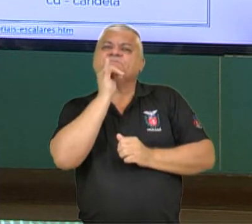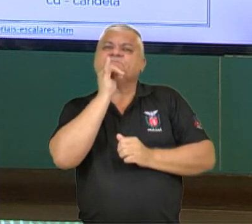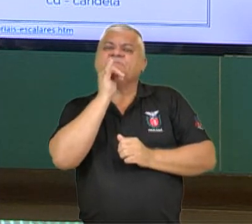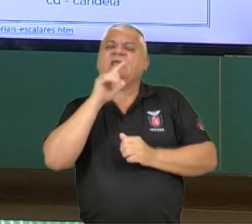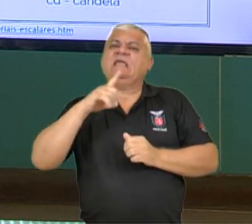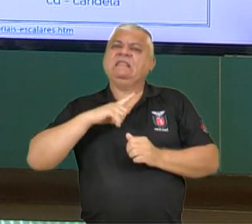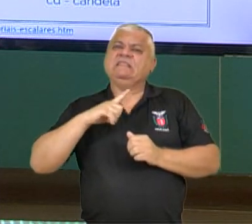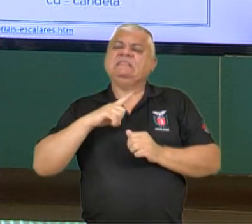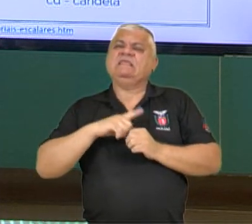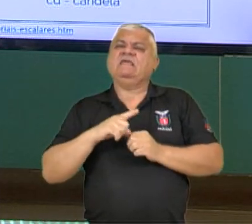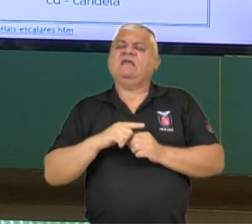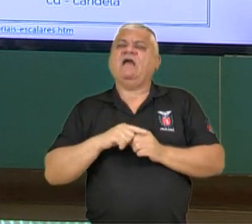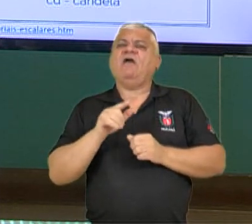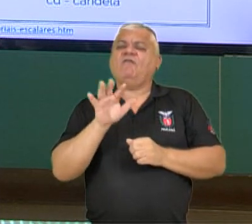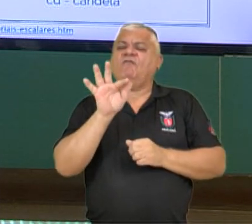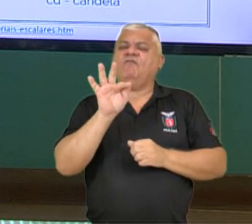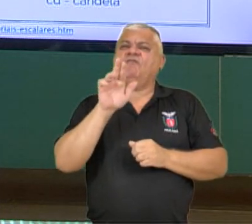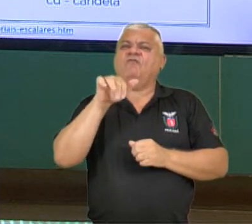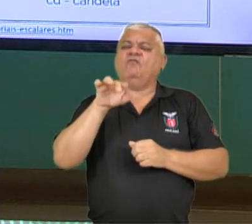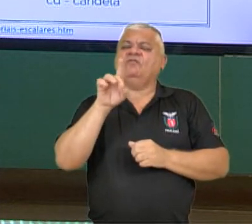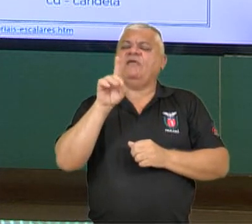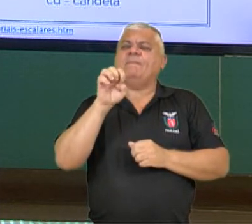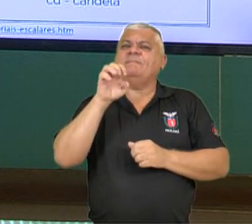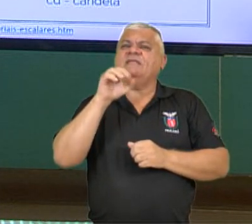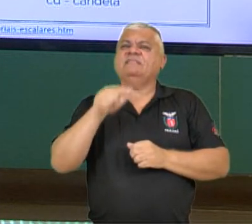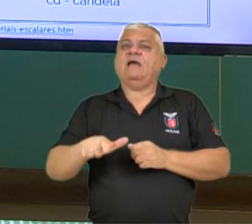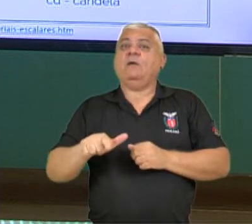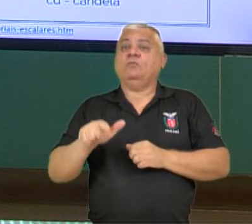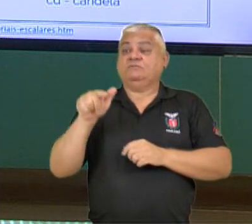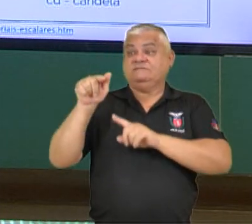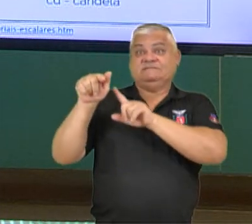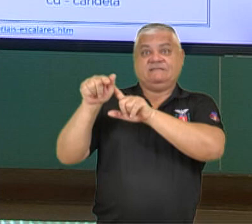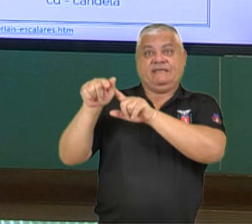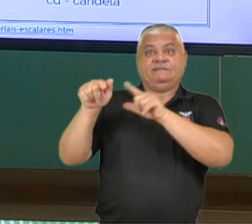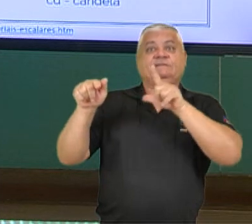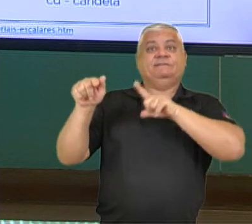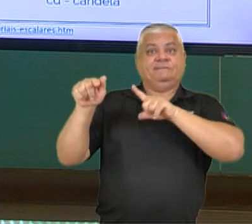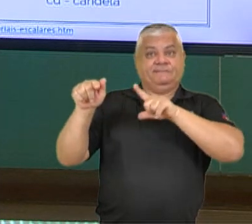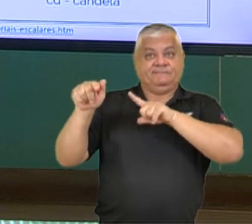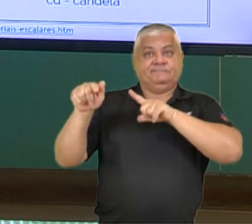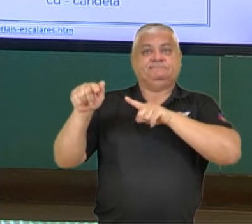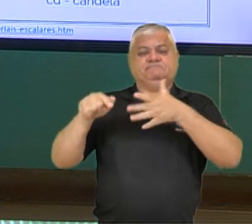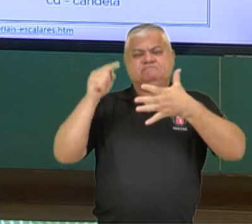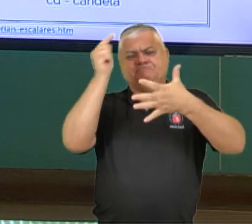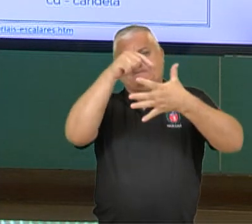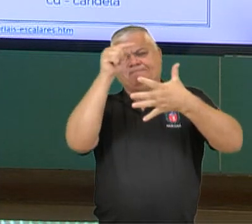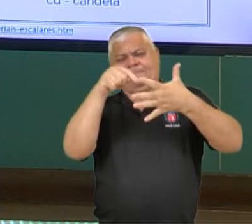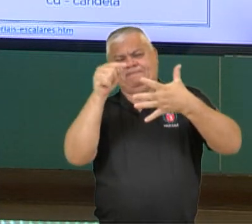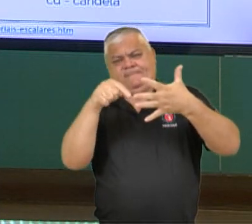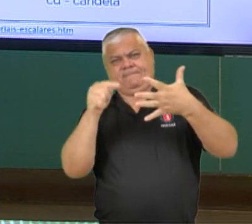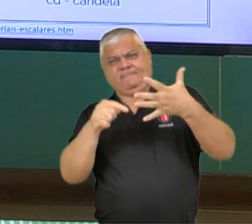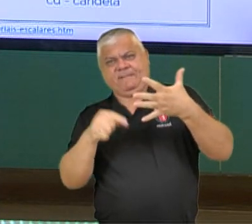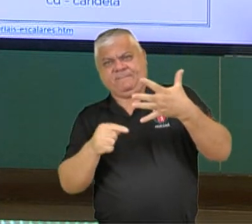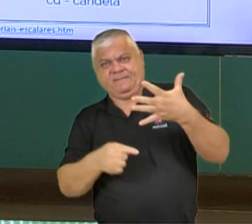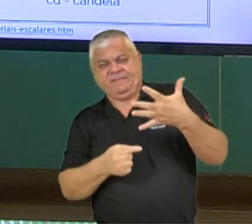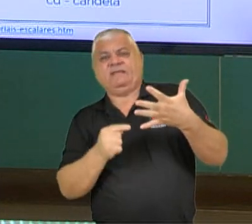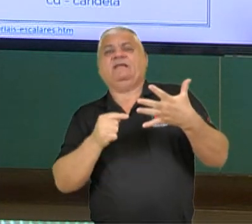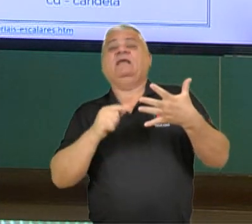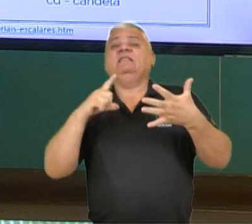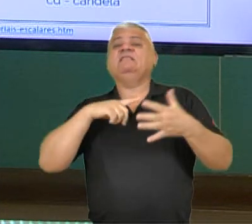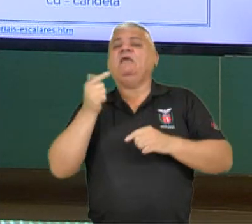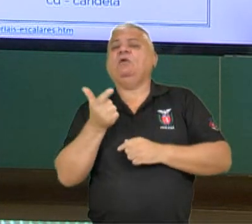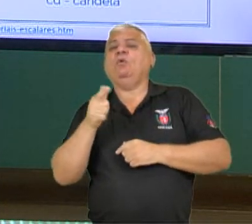grandezas chamadas fundamentais, que ao total são 7. E a partir delas nós formamos as outras, que são chamadas de grandezas